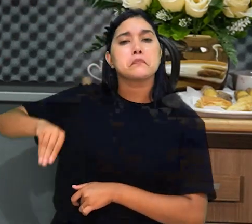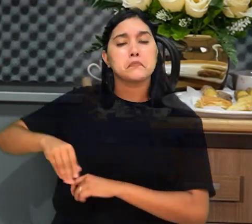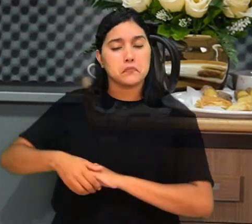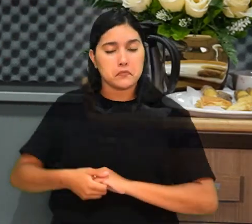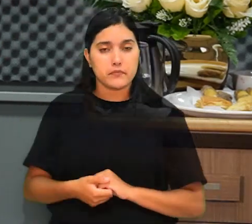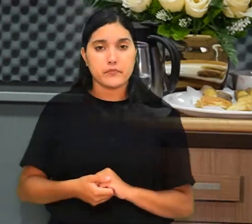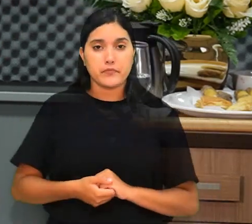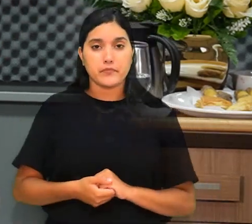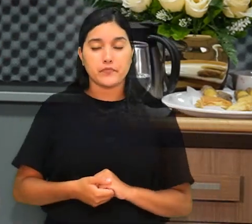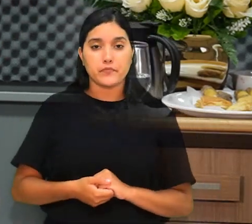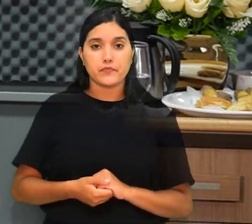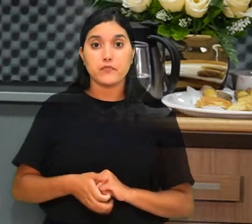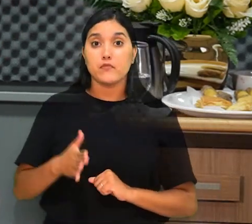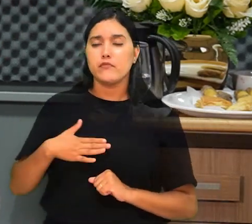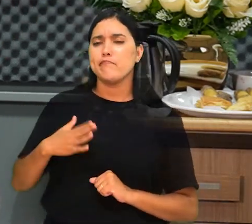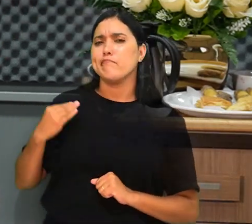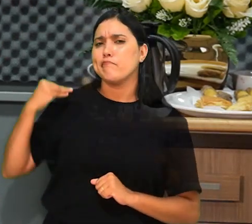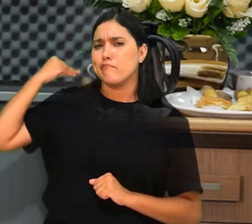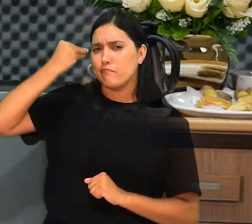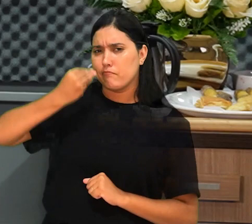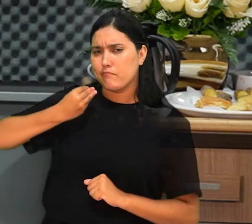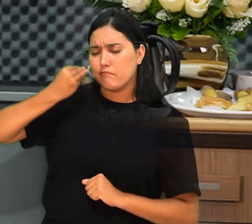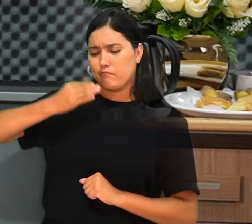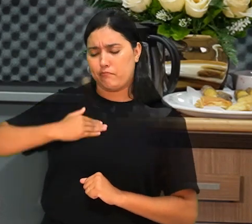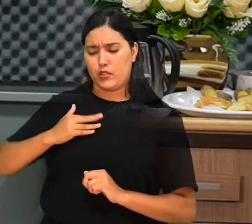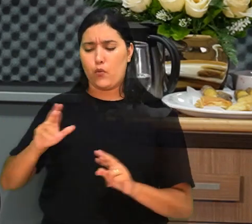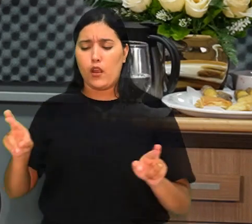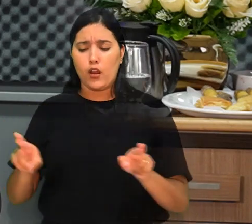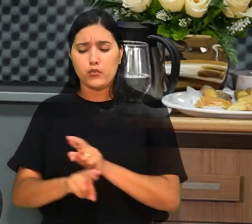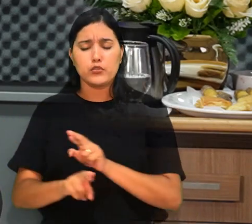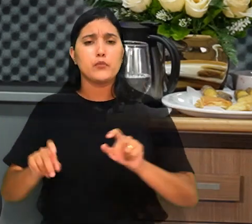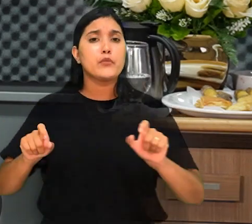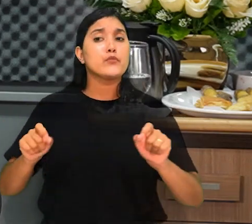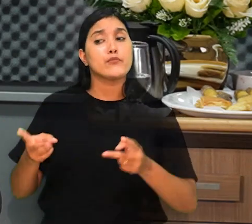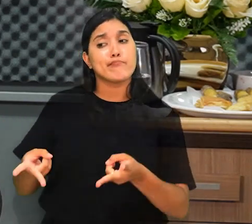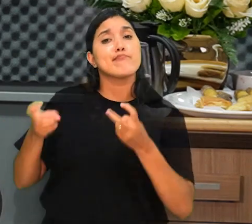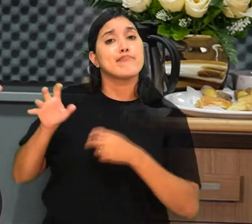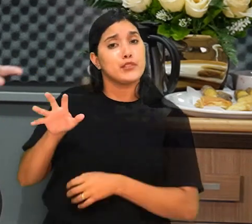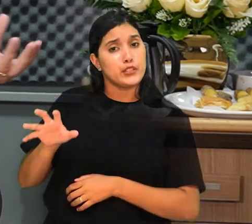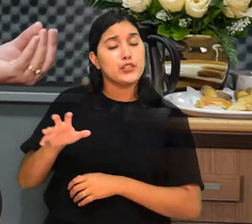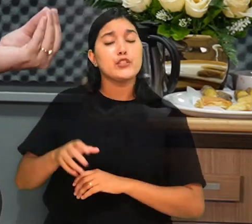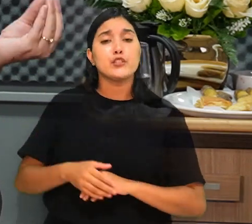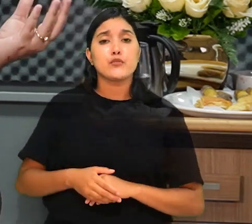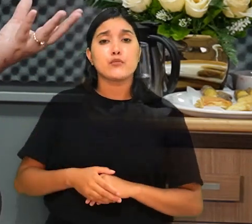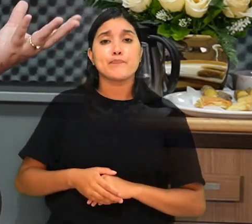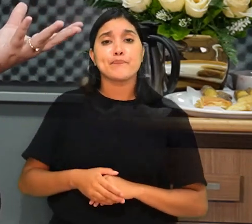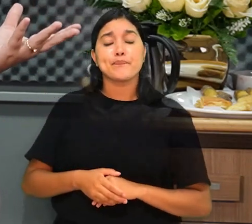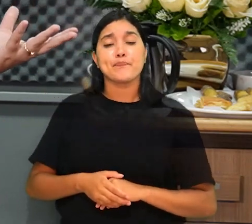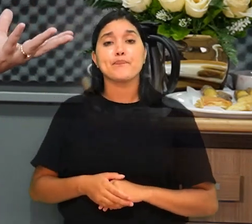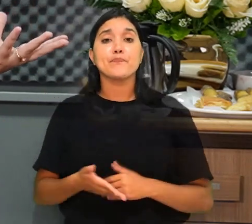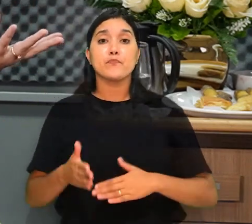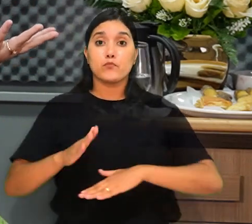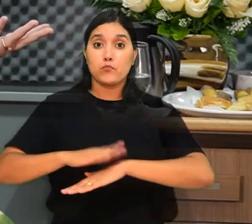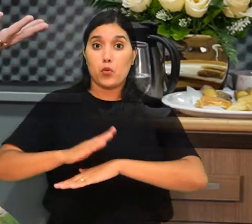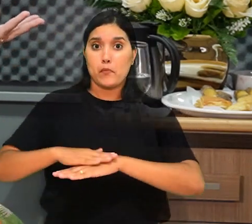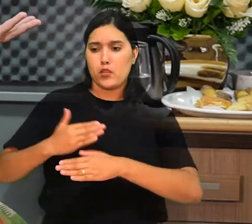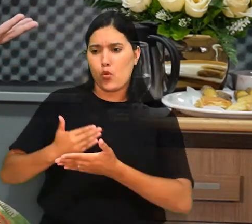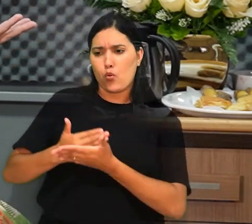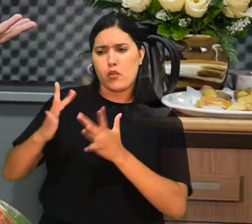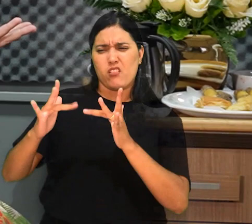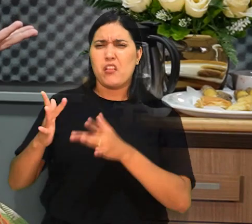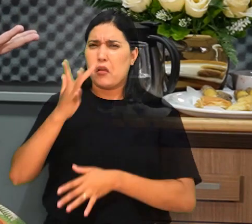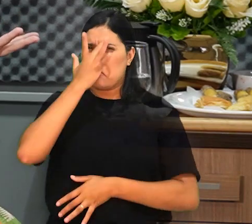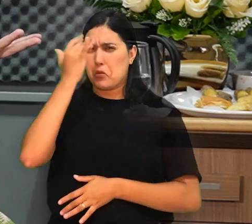tadinho. Mas as próprias pessoas que falam isso são as próprias pessoas que viram as costas. O que eu pude experienciar, né, durante o